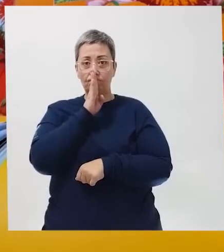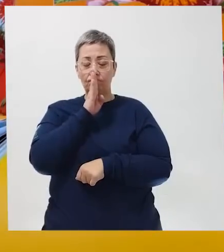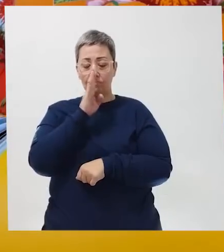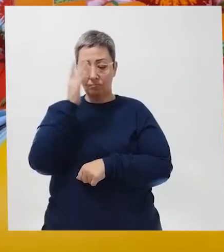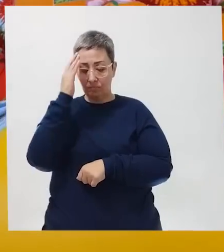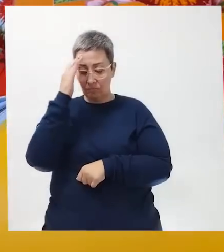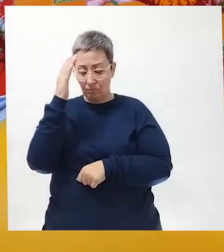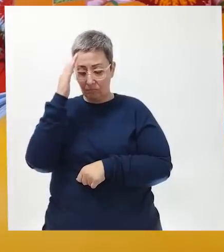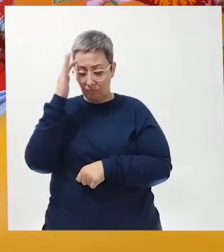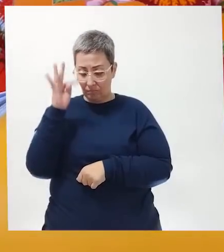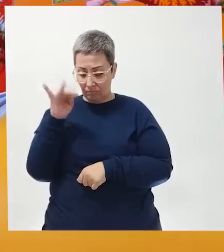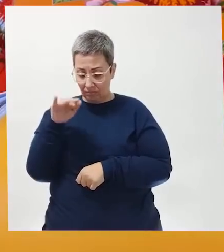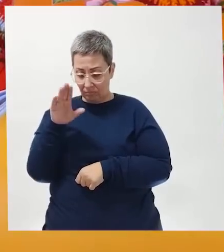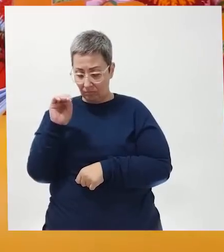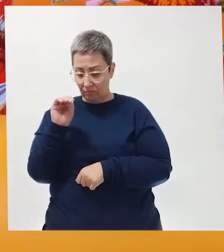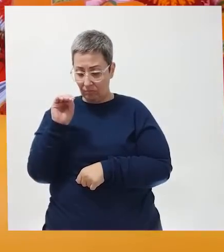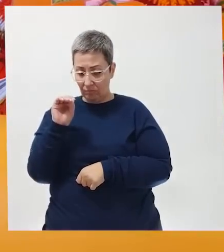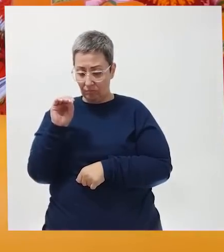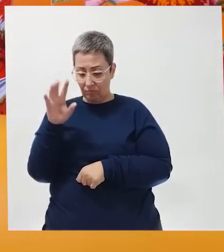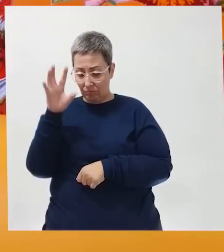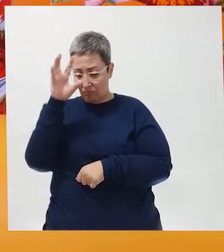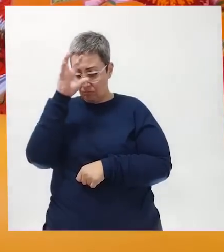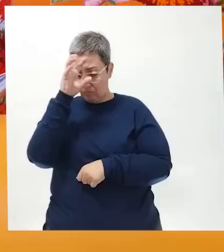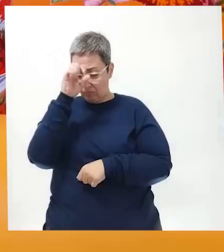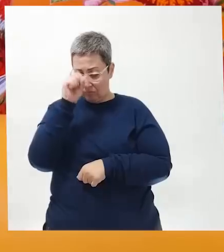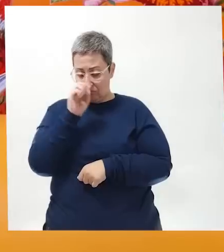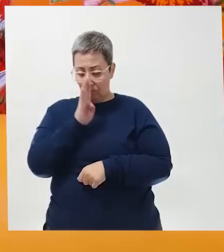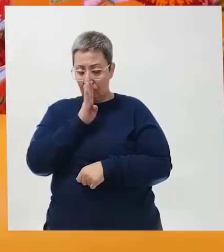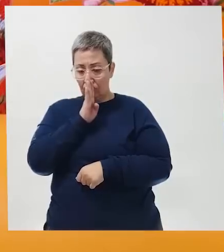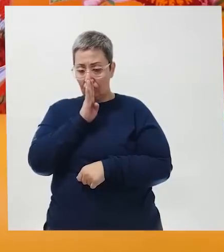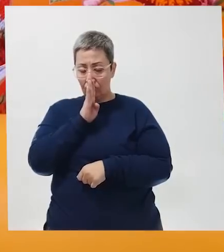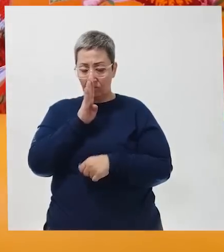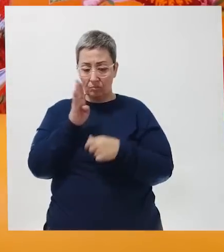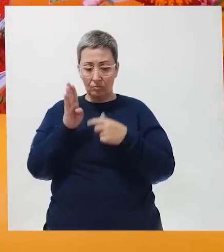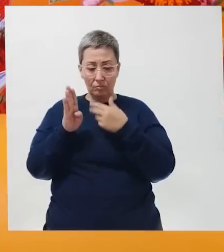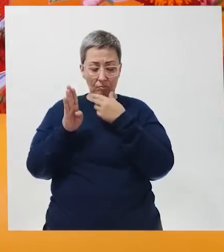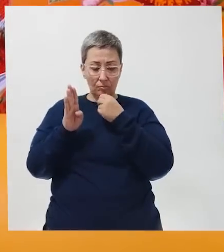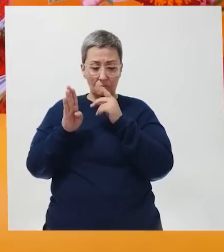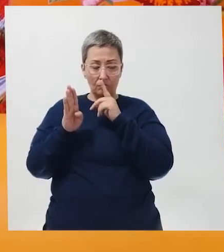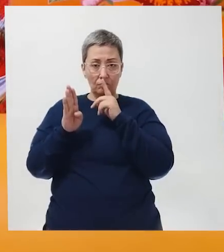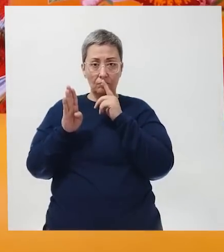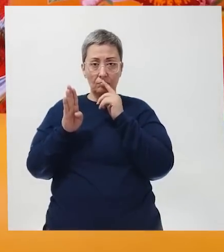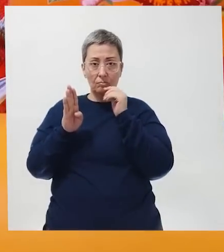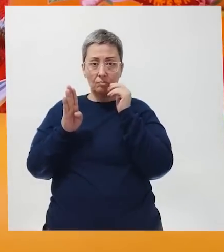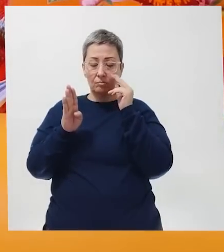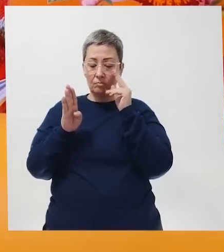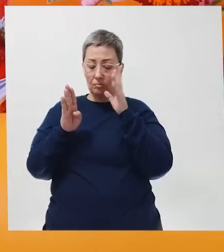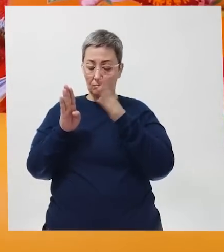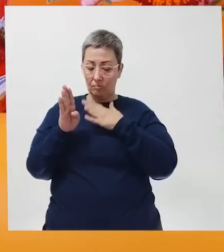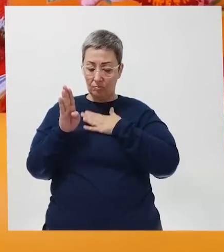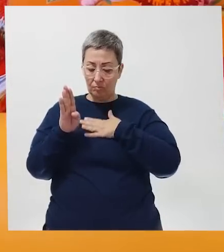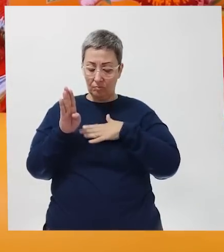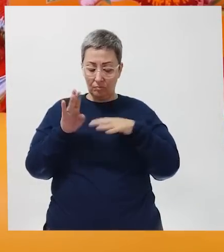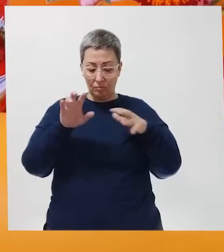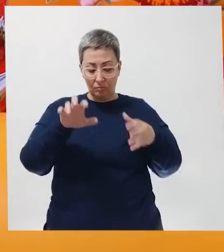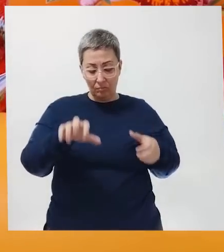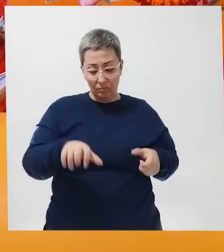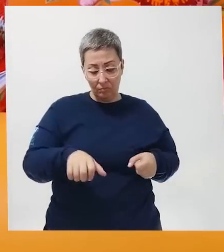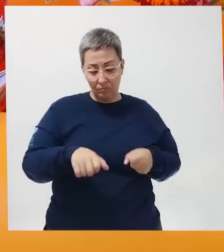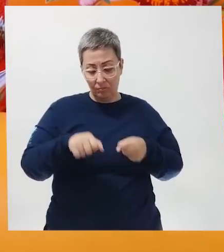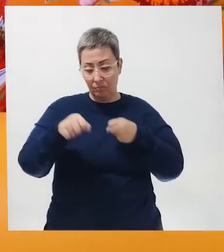Segundos de silêncio. A imaginação de Tino também silencia. O avô branda o